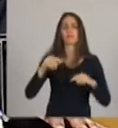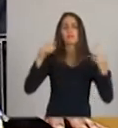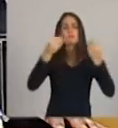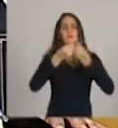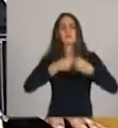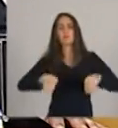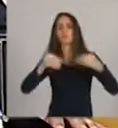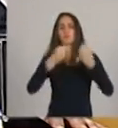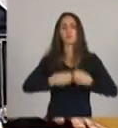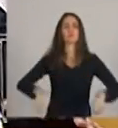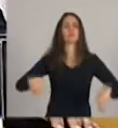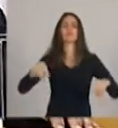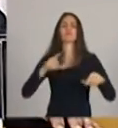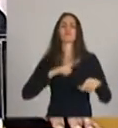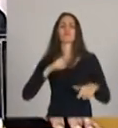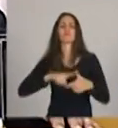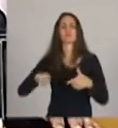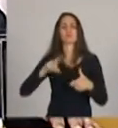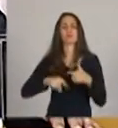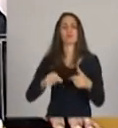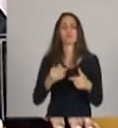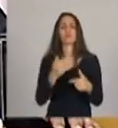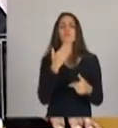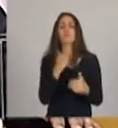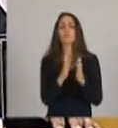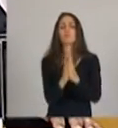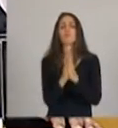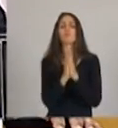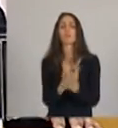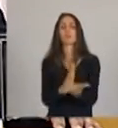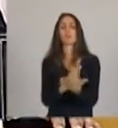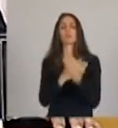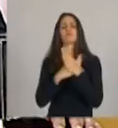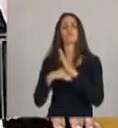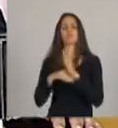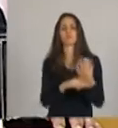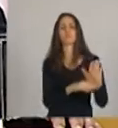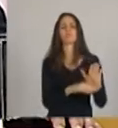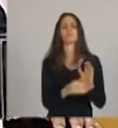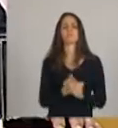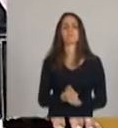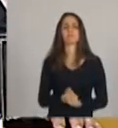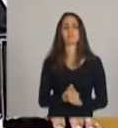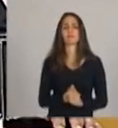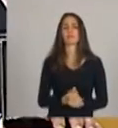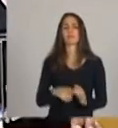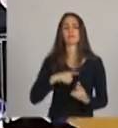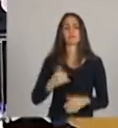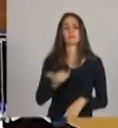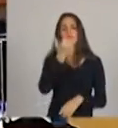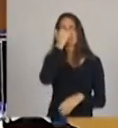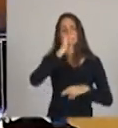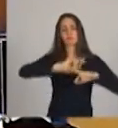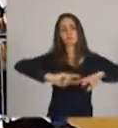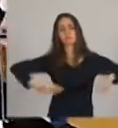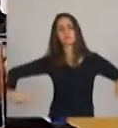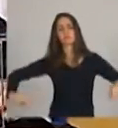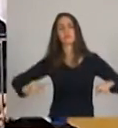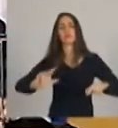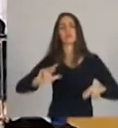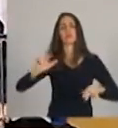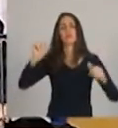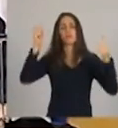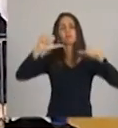pela pandemia pedem socorro. As consequências são dramáticas. E isso podemos